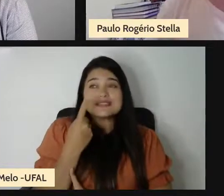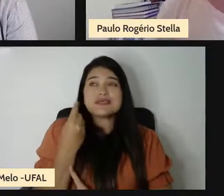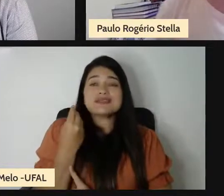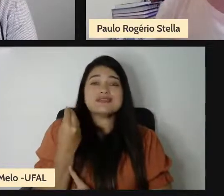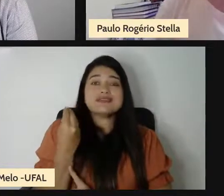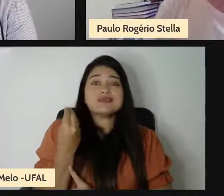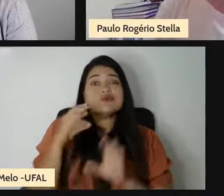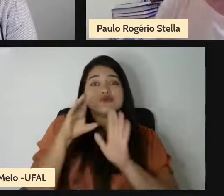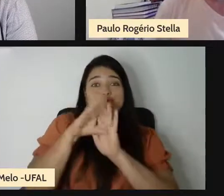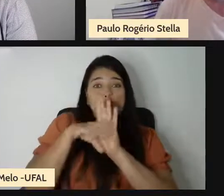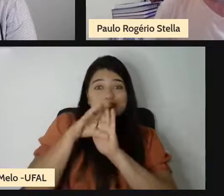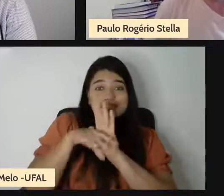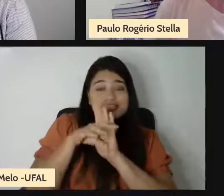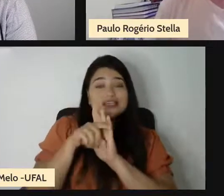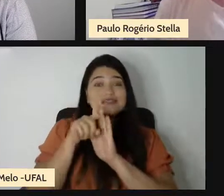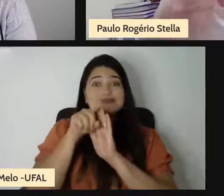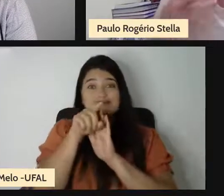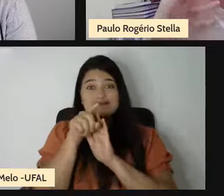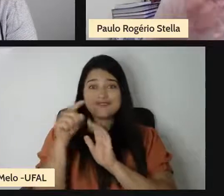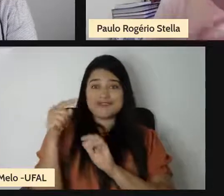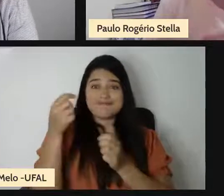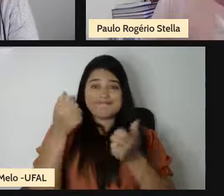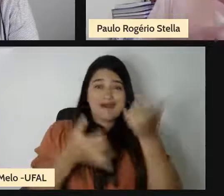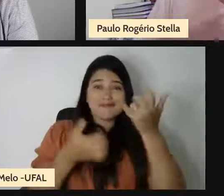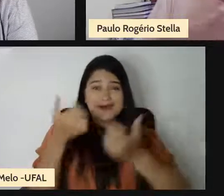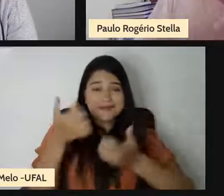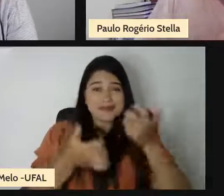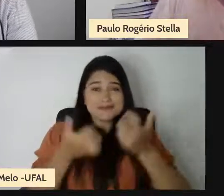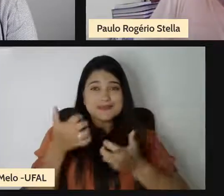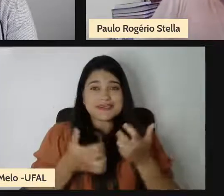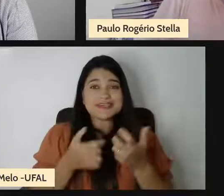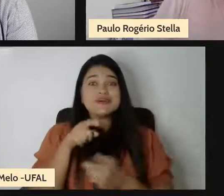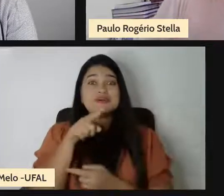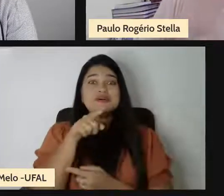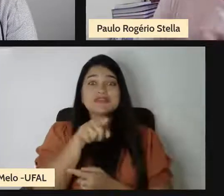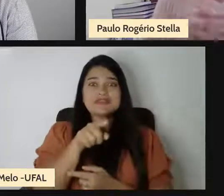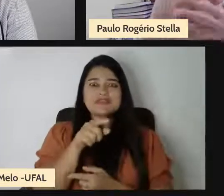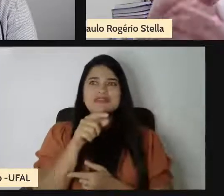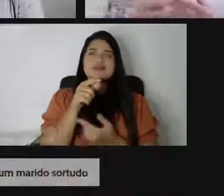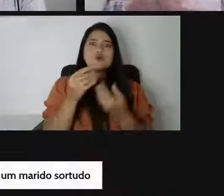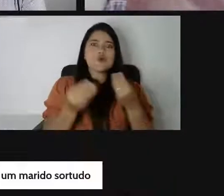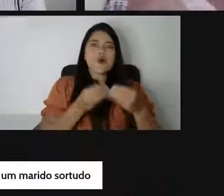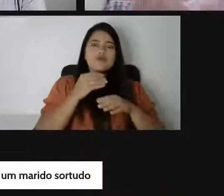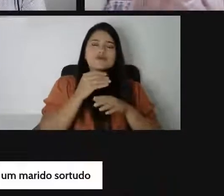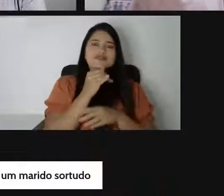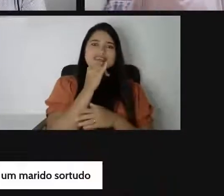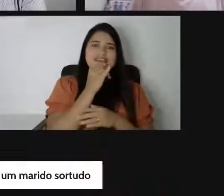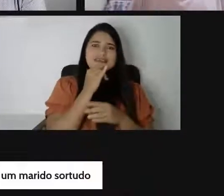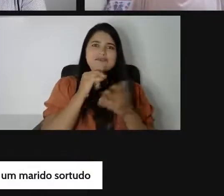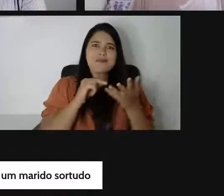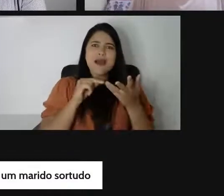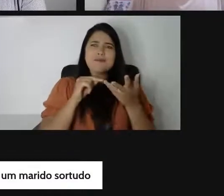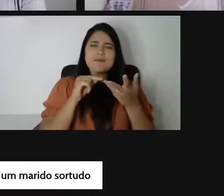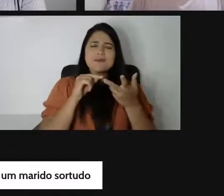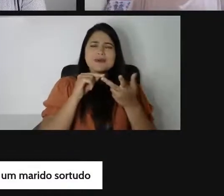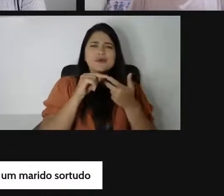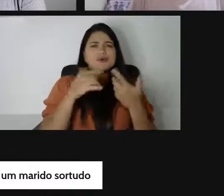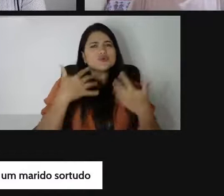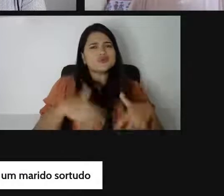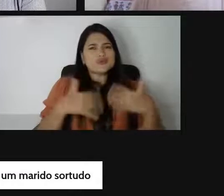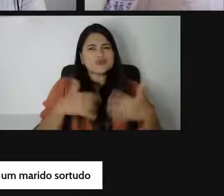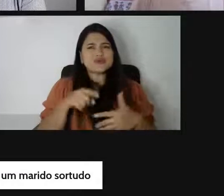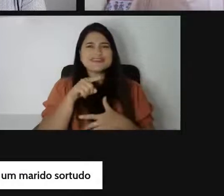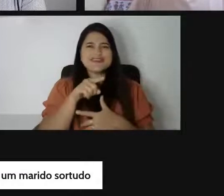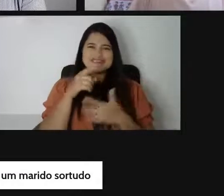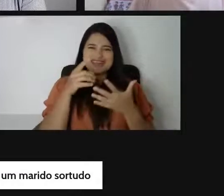os conceitos estavam ali, quer dizer, você estava, os seus exemplos práticos junto, você fez exatamente aquilo que você disse,